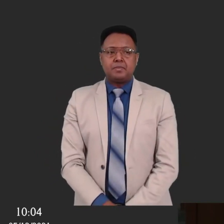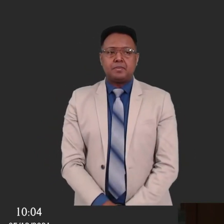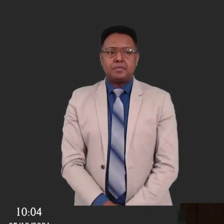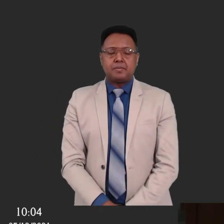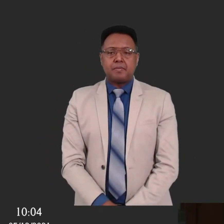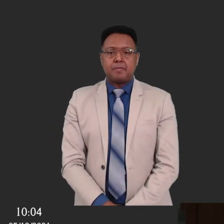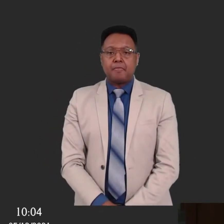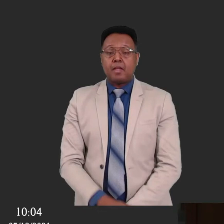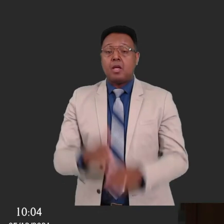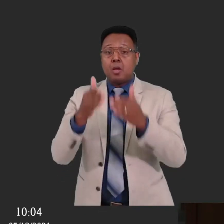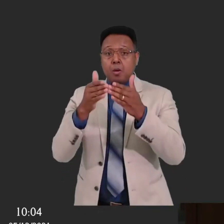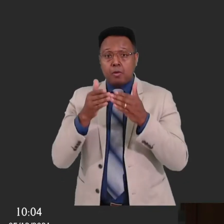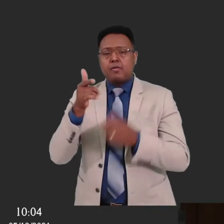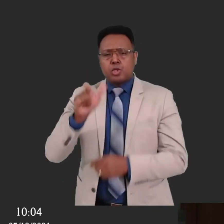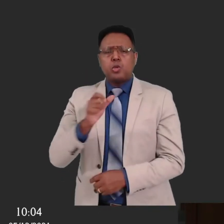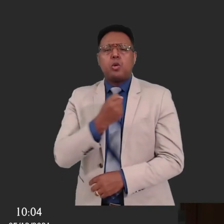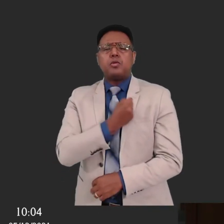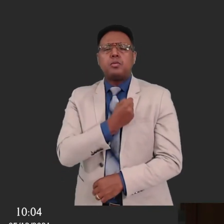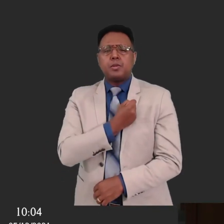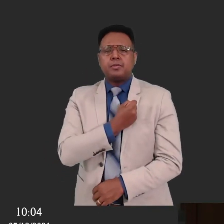Por favor, repita, irmão.